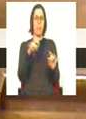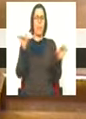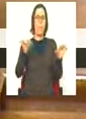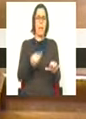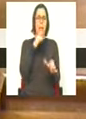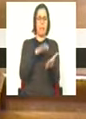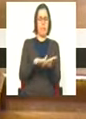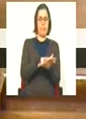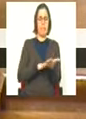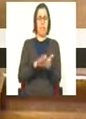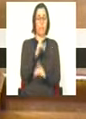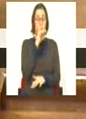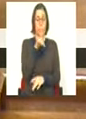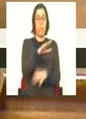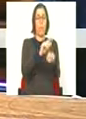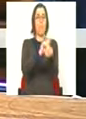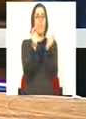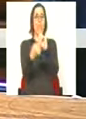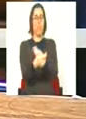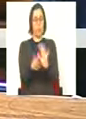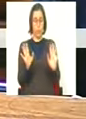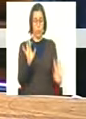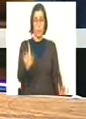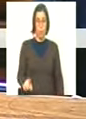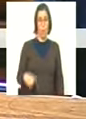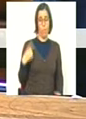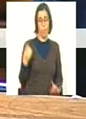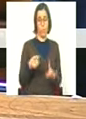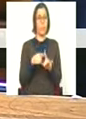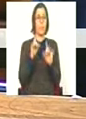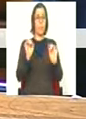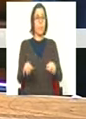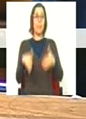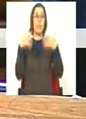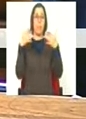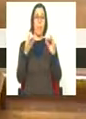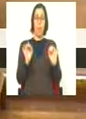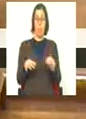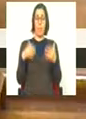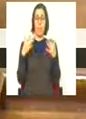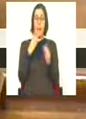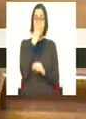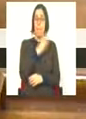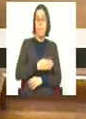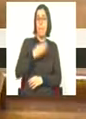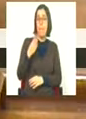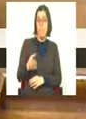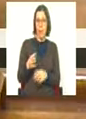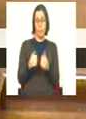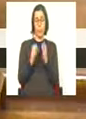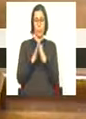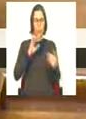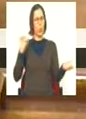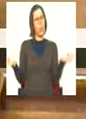decisão por esse contexto ter mudado. Era suposto serem estes os princípios. A prática é tudo